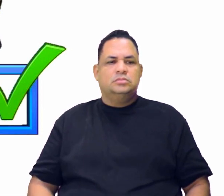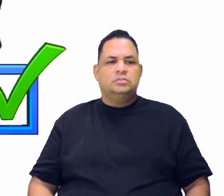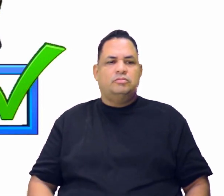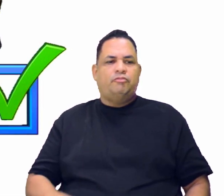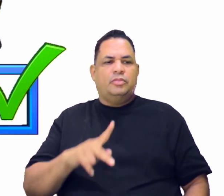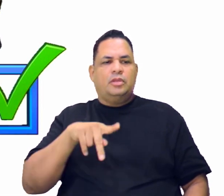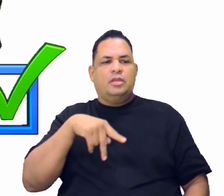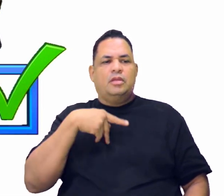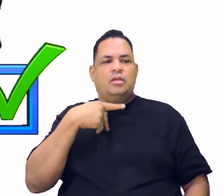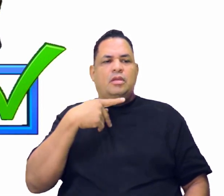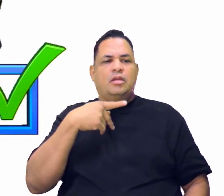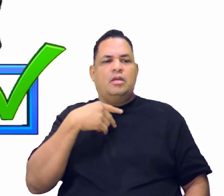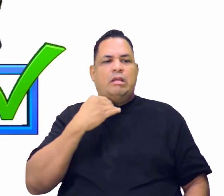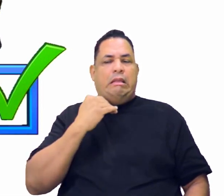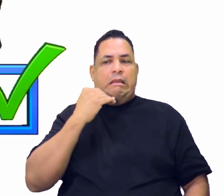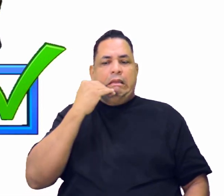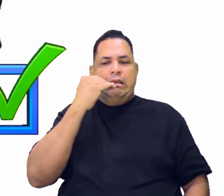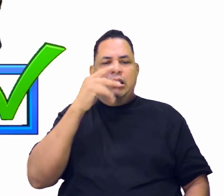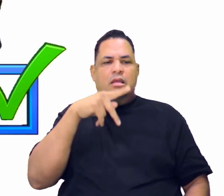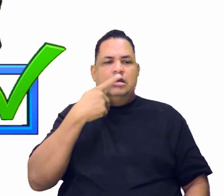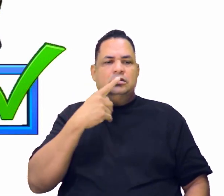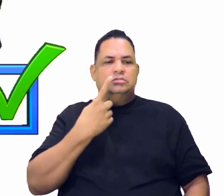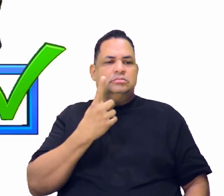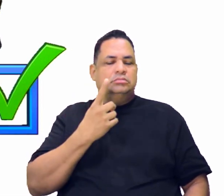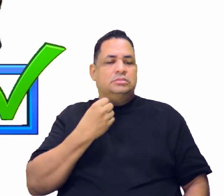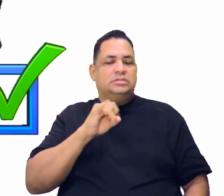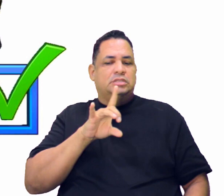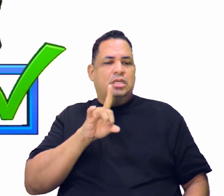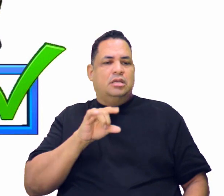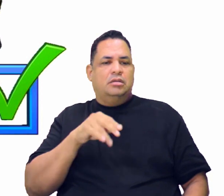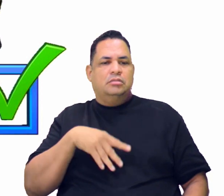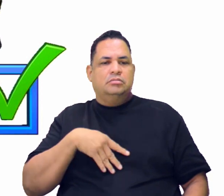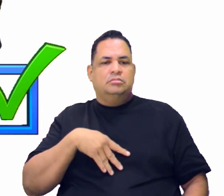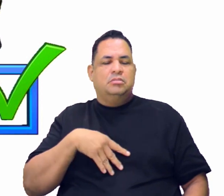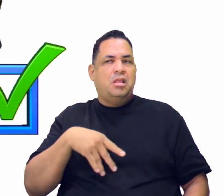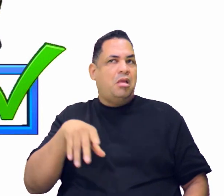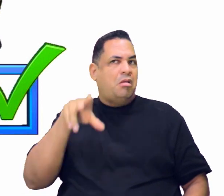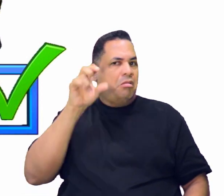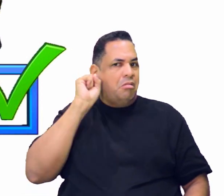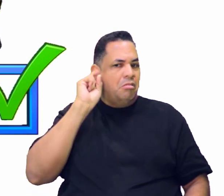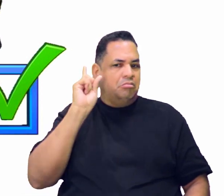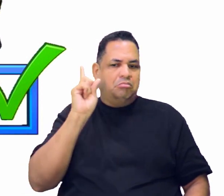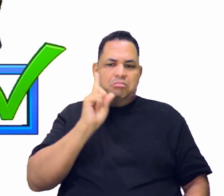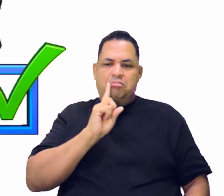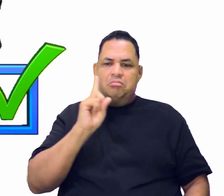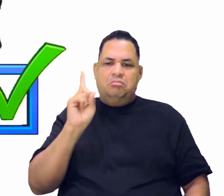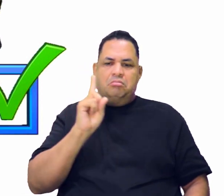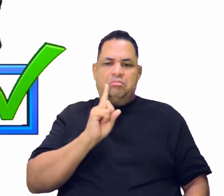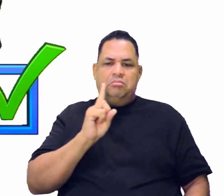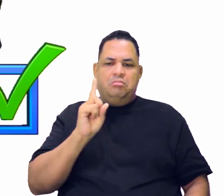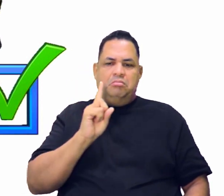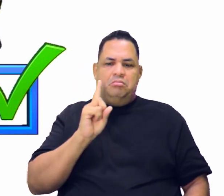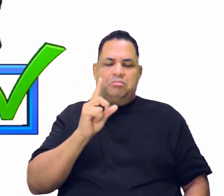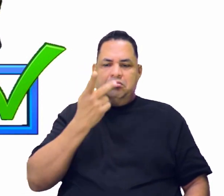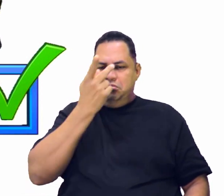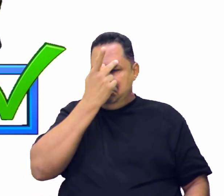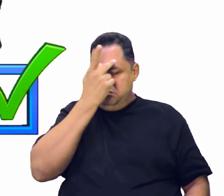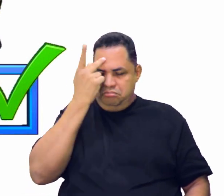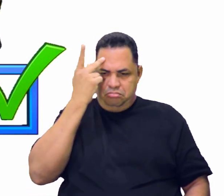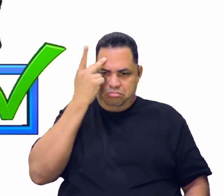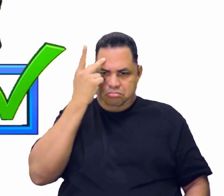Fale alto, senão ninguém ouvirá. Fale alto, do contrário,